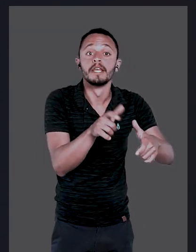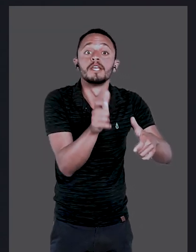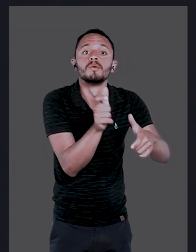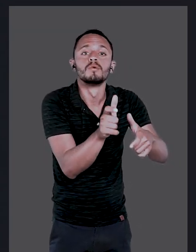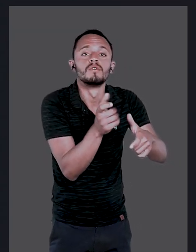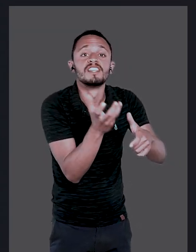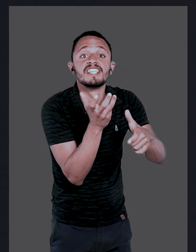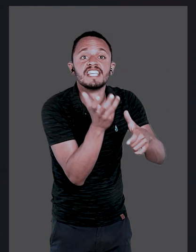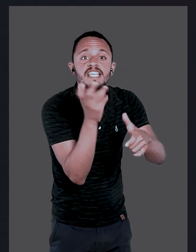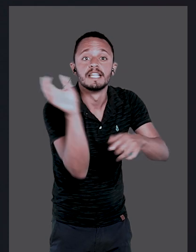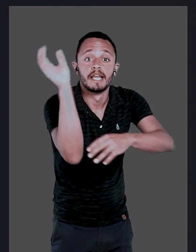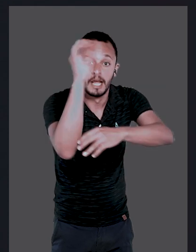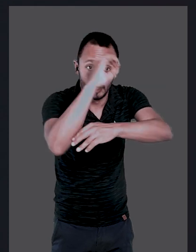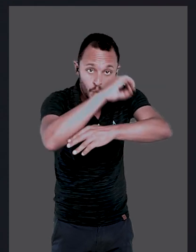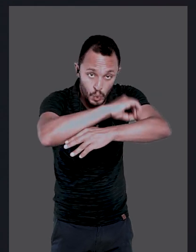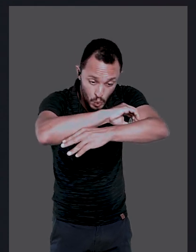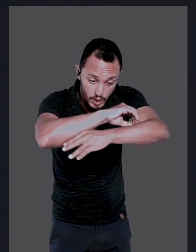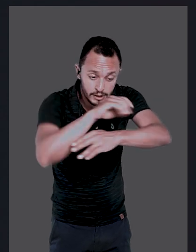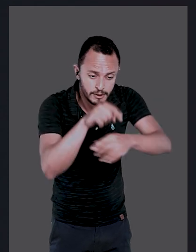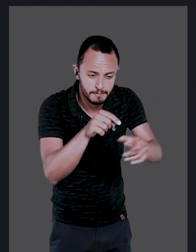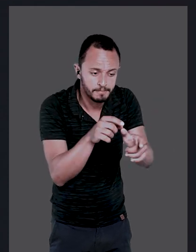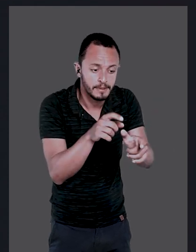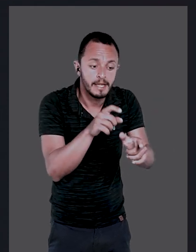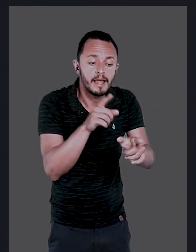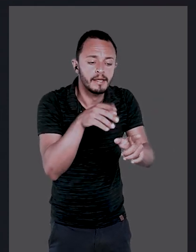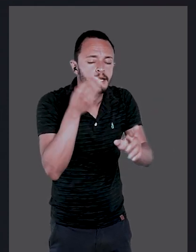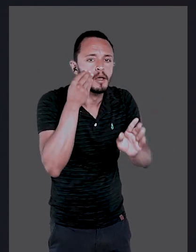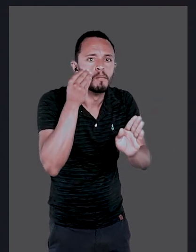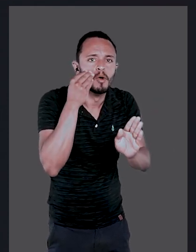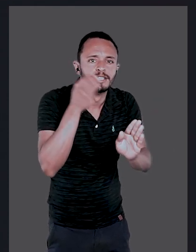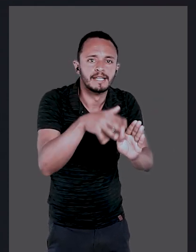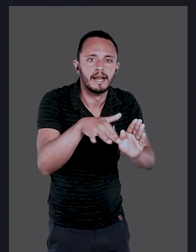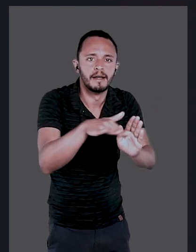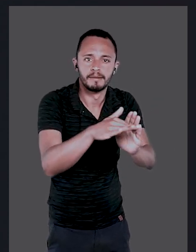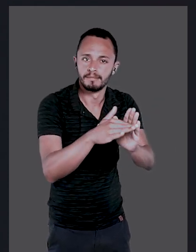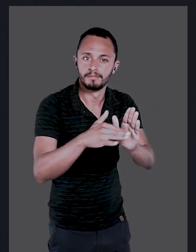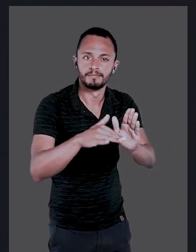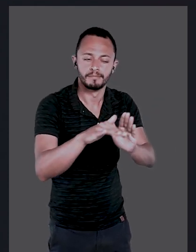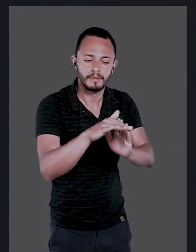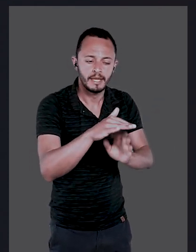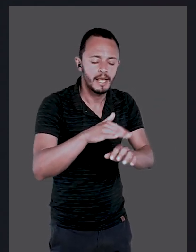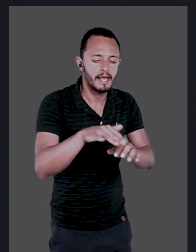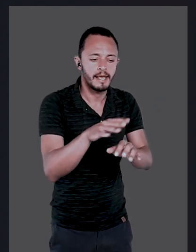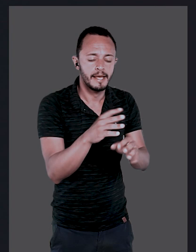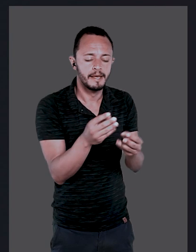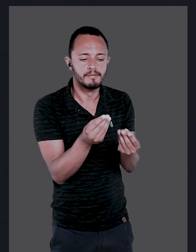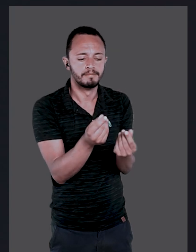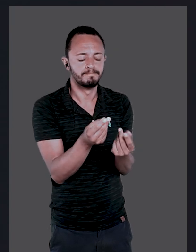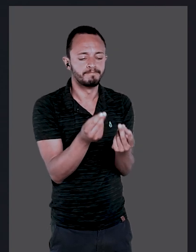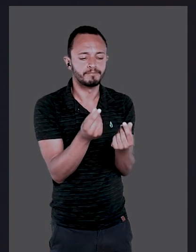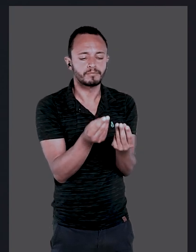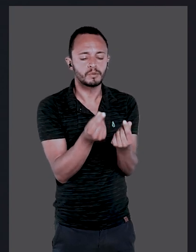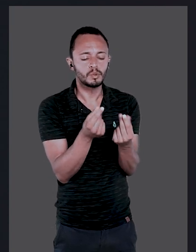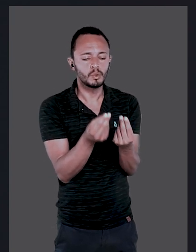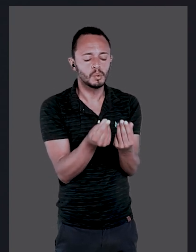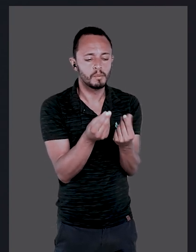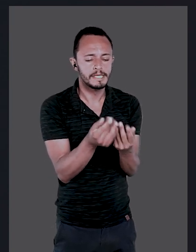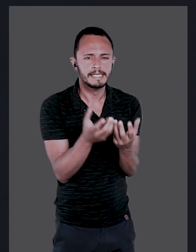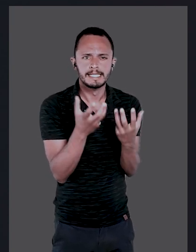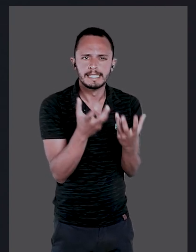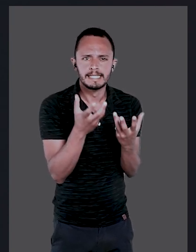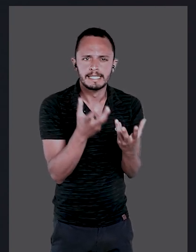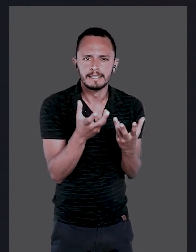dos Abaeté, queria que o Meio da Noite acarretasse ainda, ou ainda estivesse de alguma forma